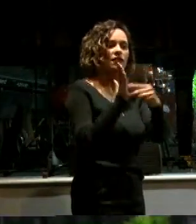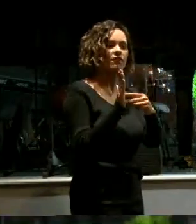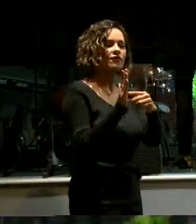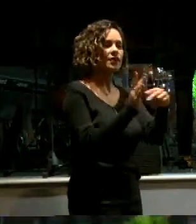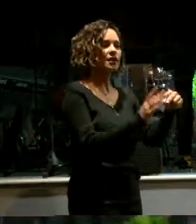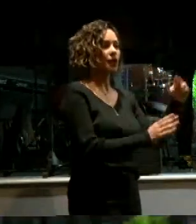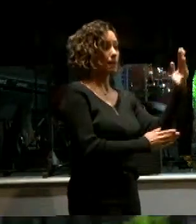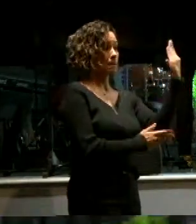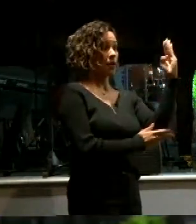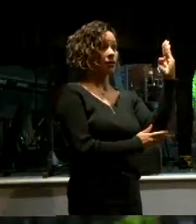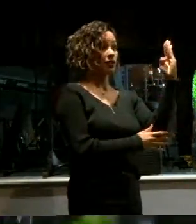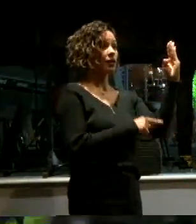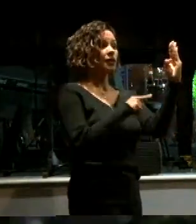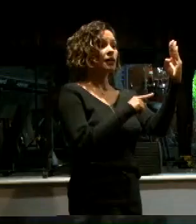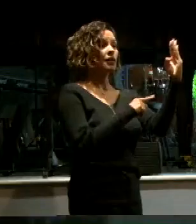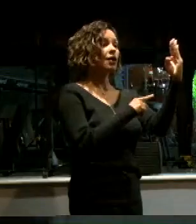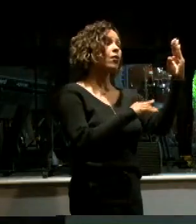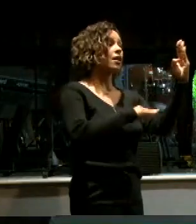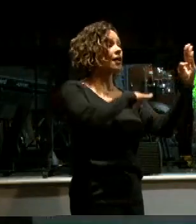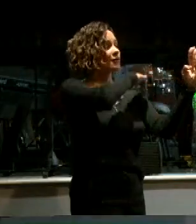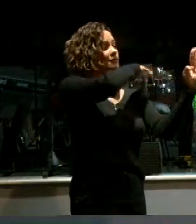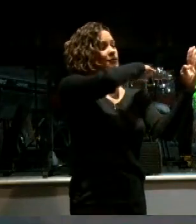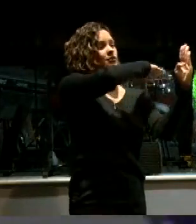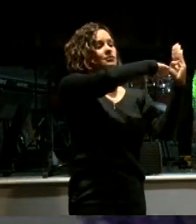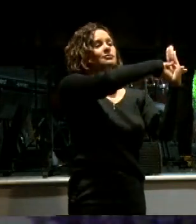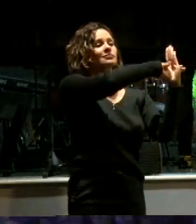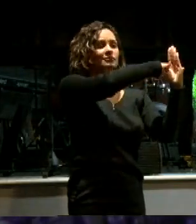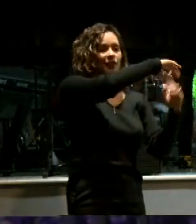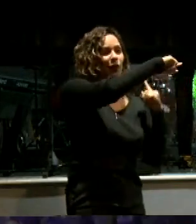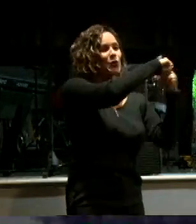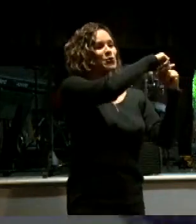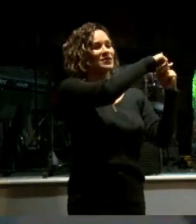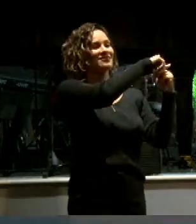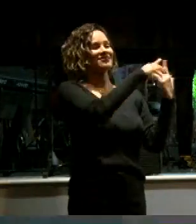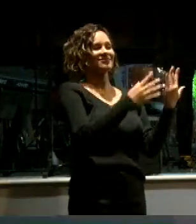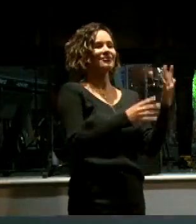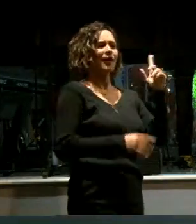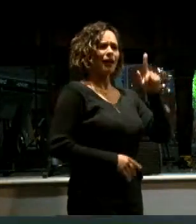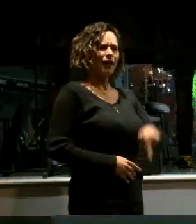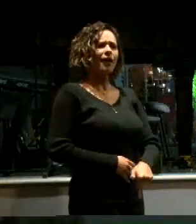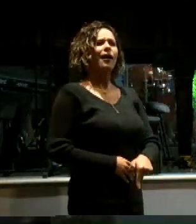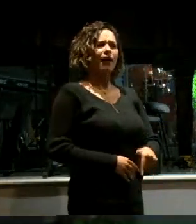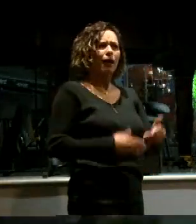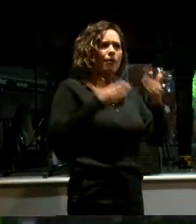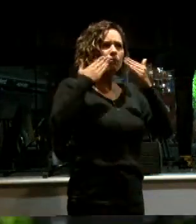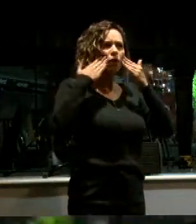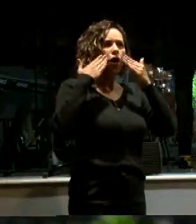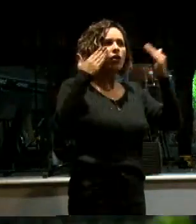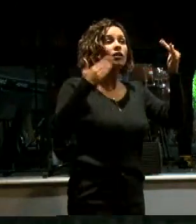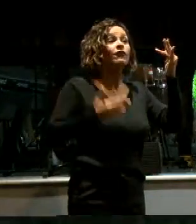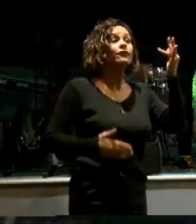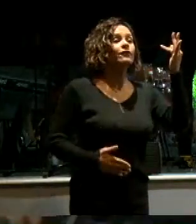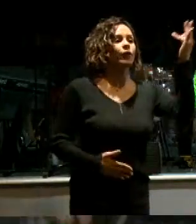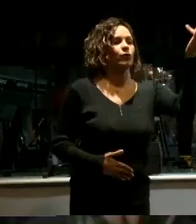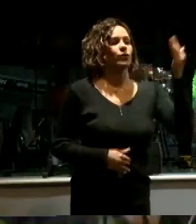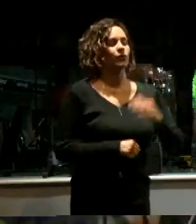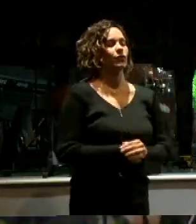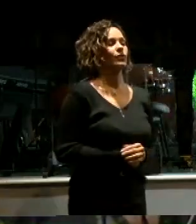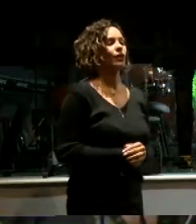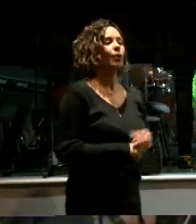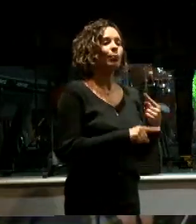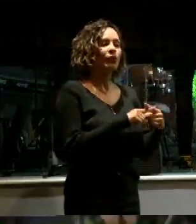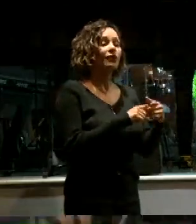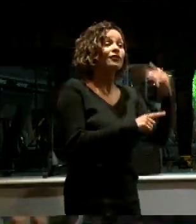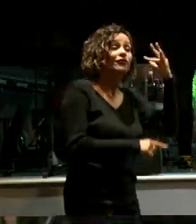Então ali estava uma revelação para o futuro. Porque um dia viria aquele